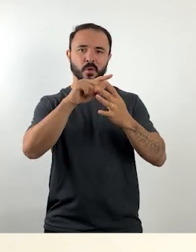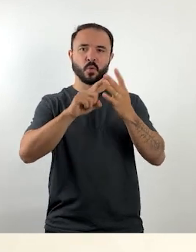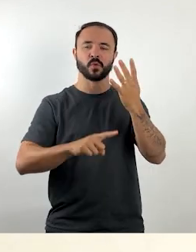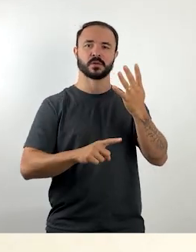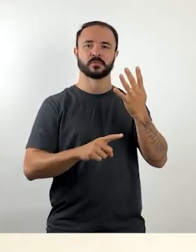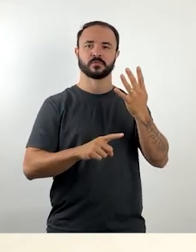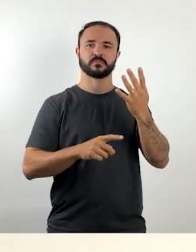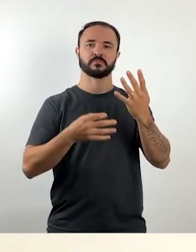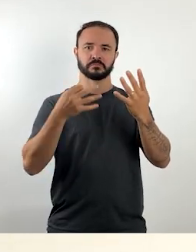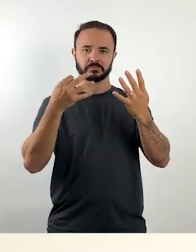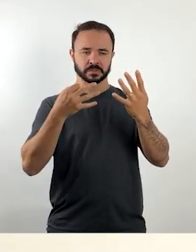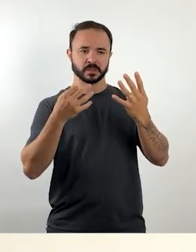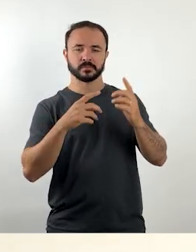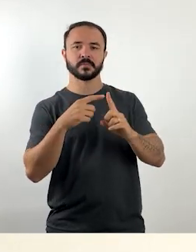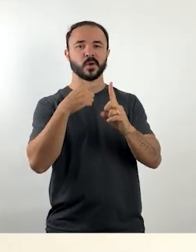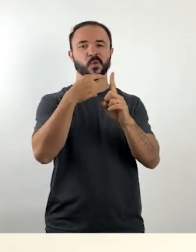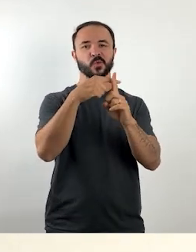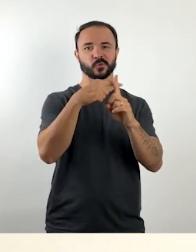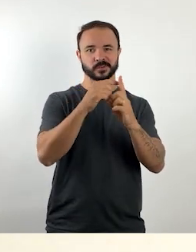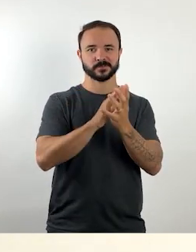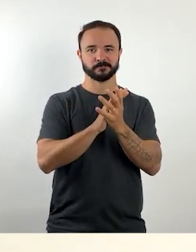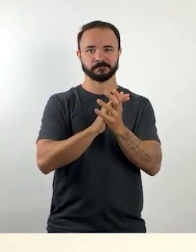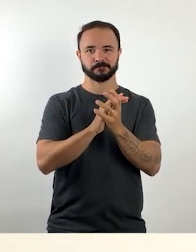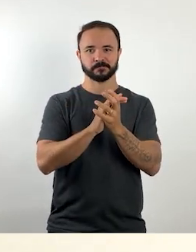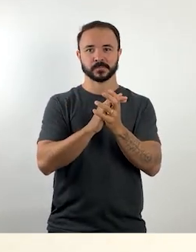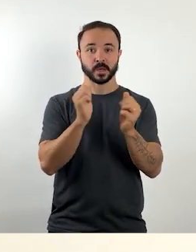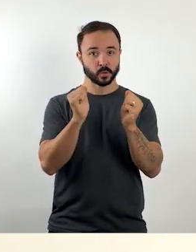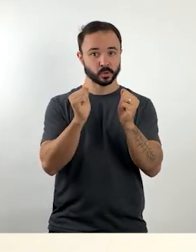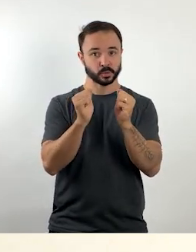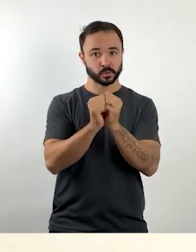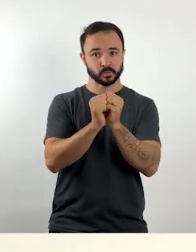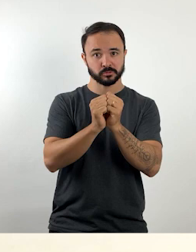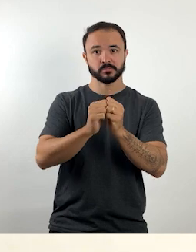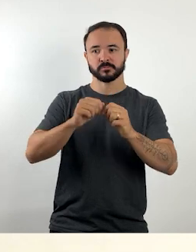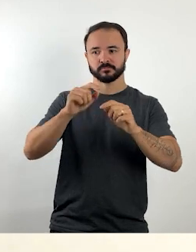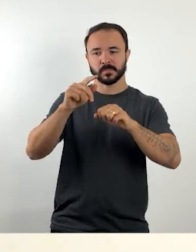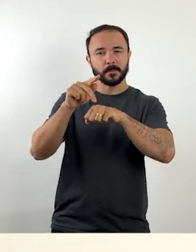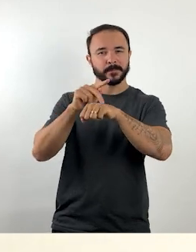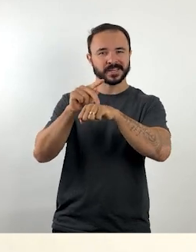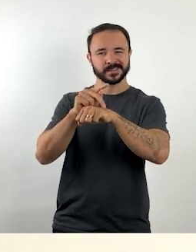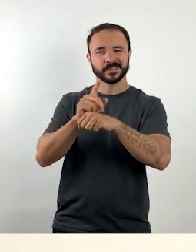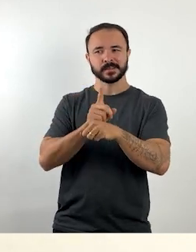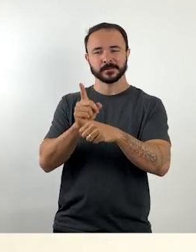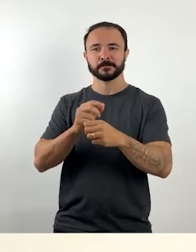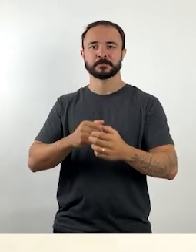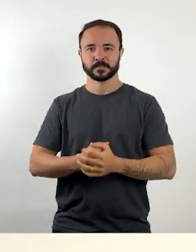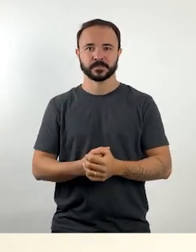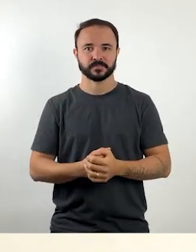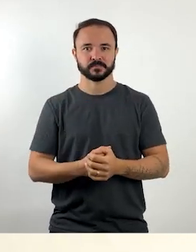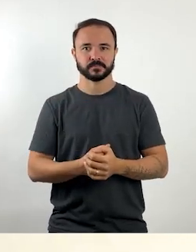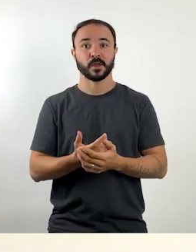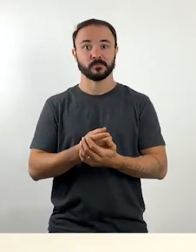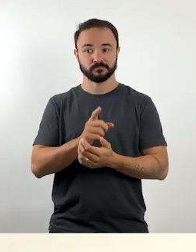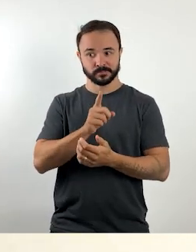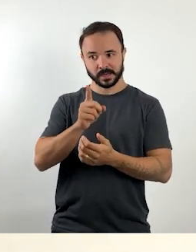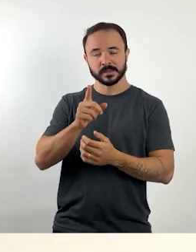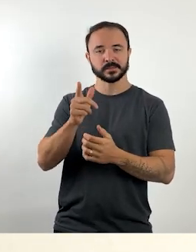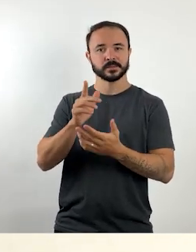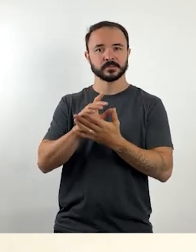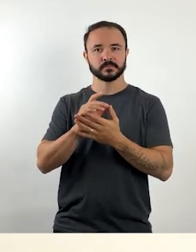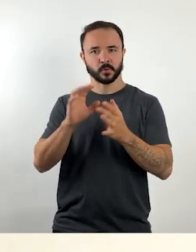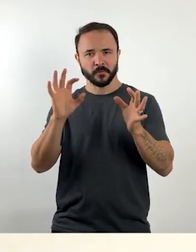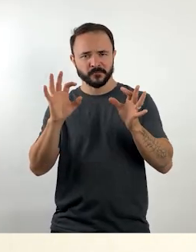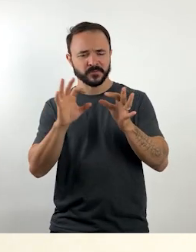4 pinos cruz junto com essas peças pretas. Elas eu coloquei para eu